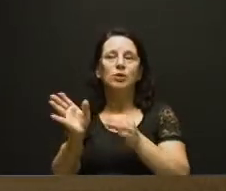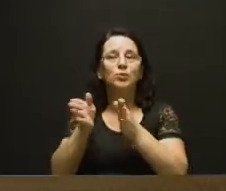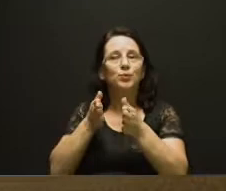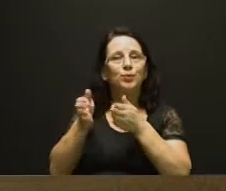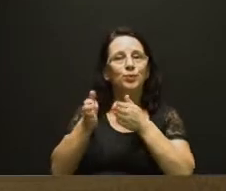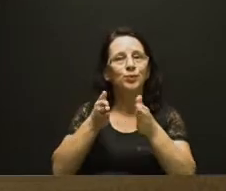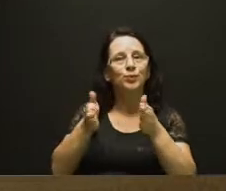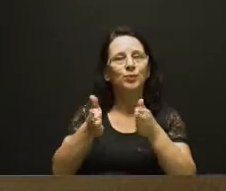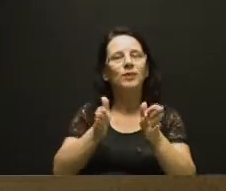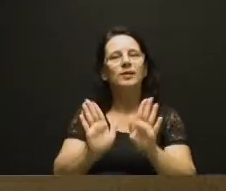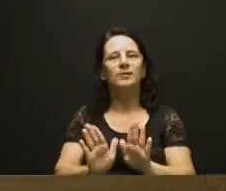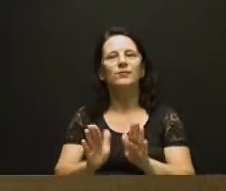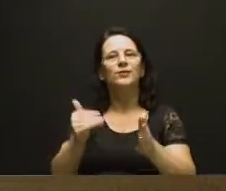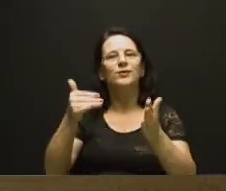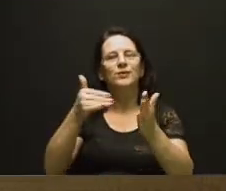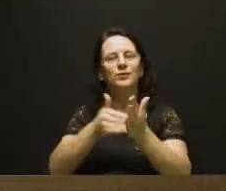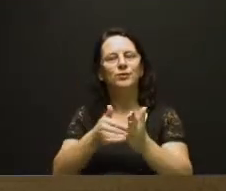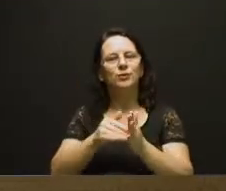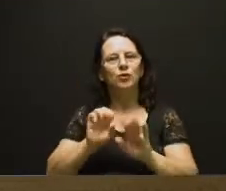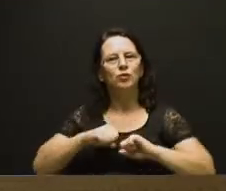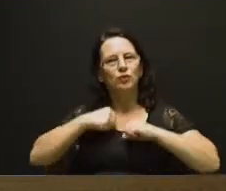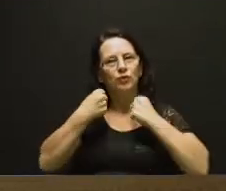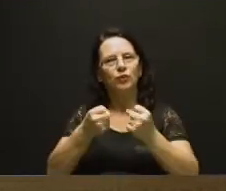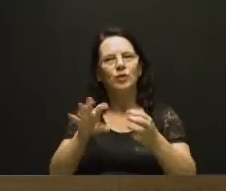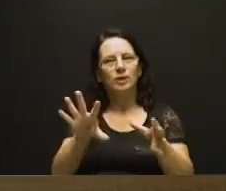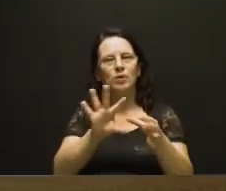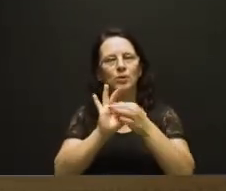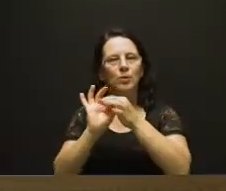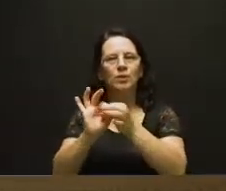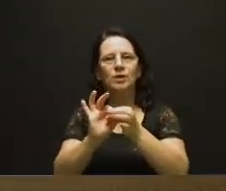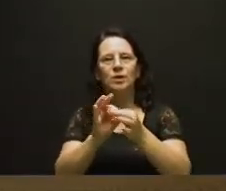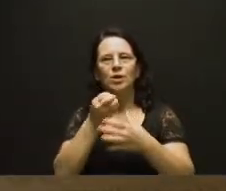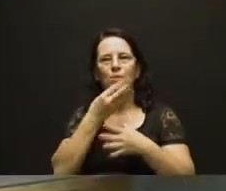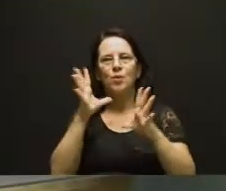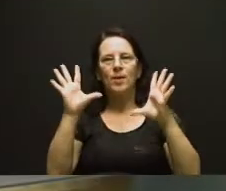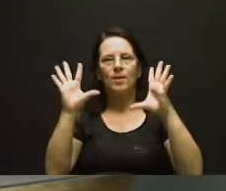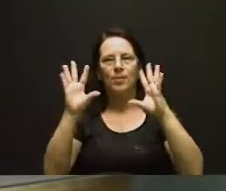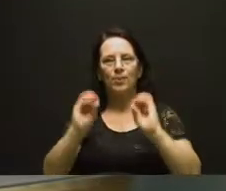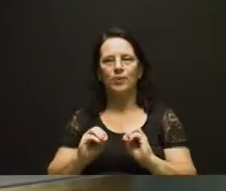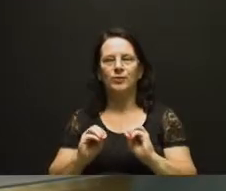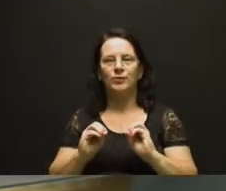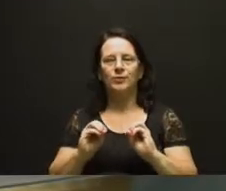em deus fé na vida nós chegaremos na união de esforços de todos muito obrigado boa noite